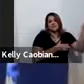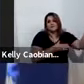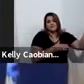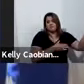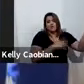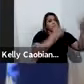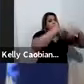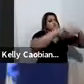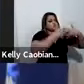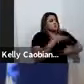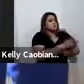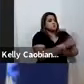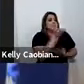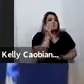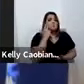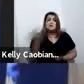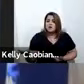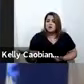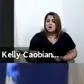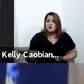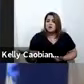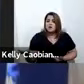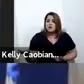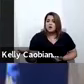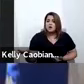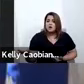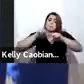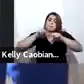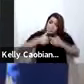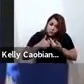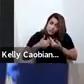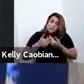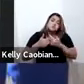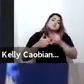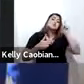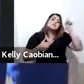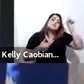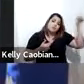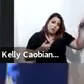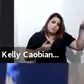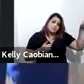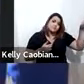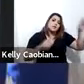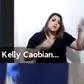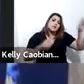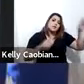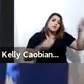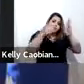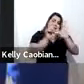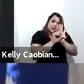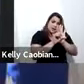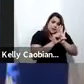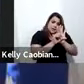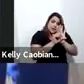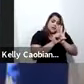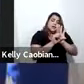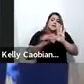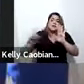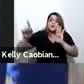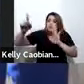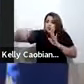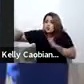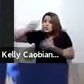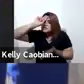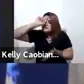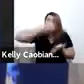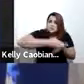da Renault. E isso fez com que a Assembleia Legislativa, da qual tinha originado aquela norma de 14